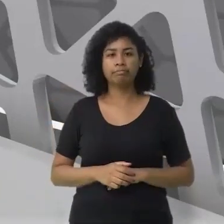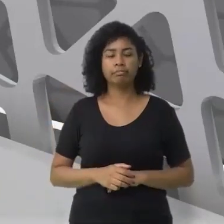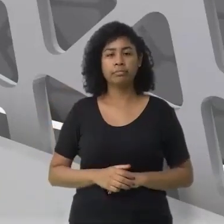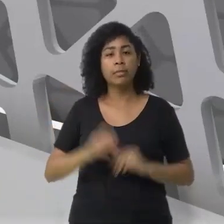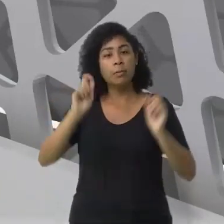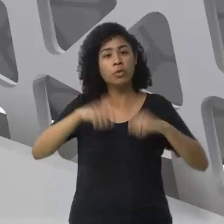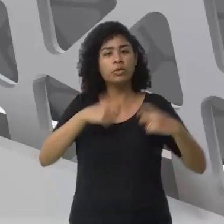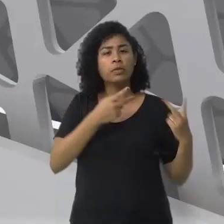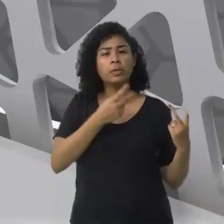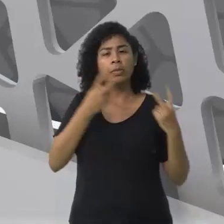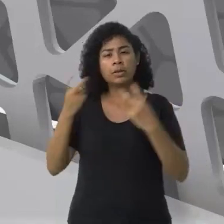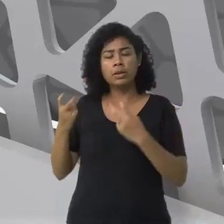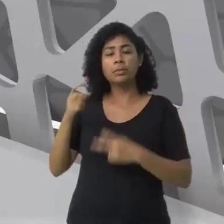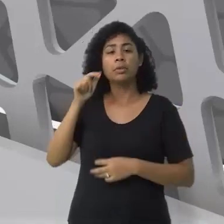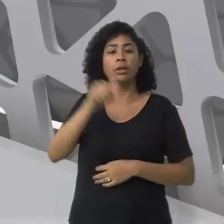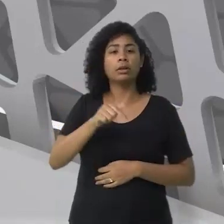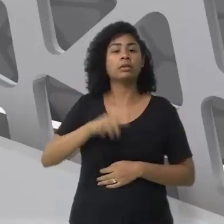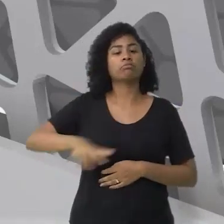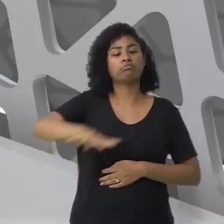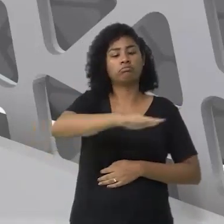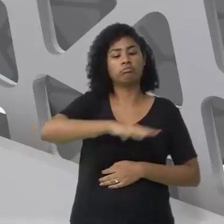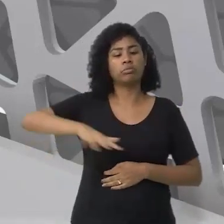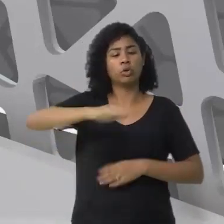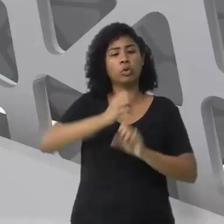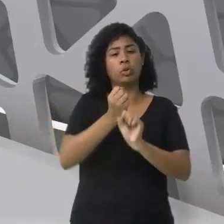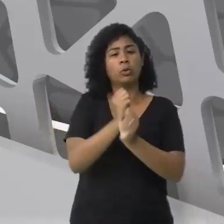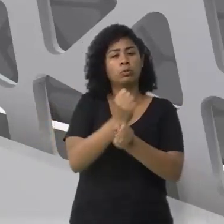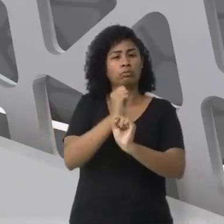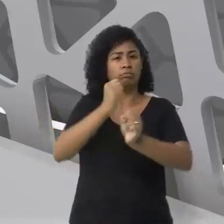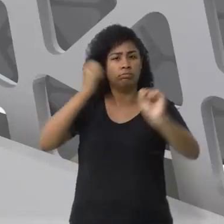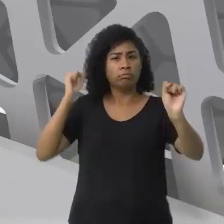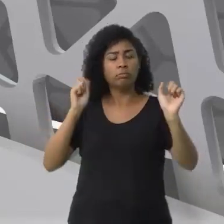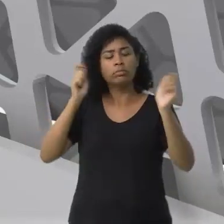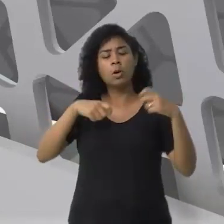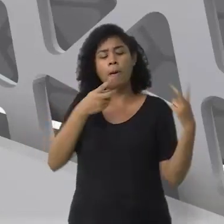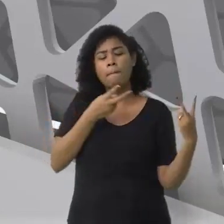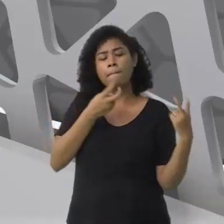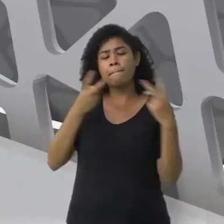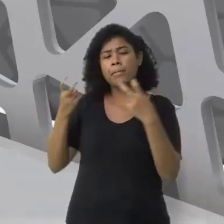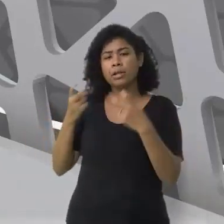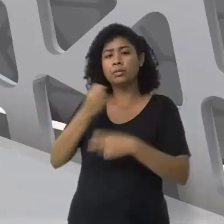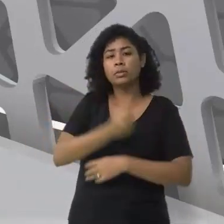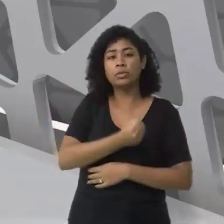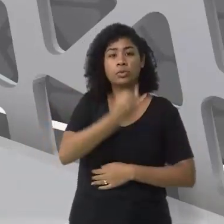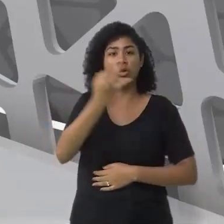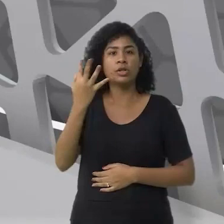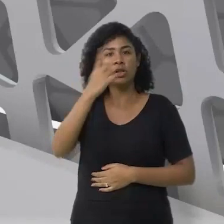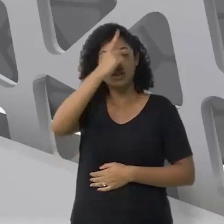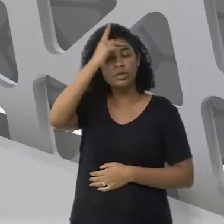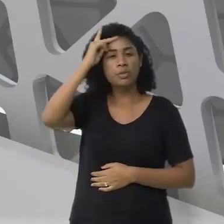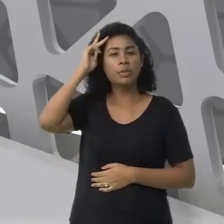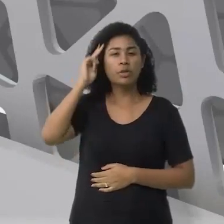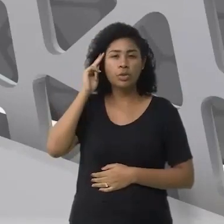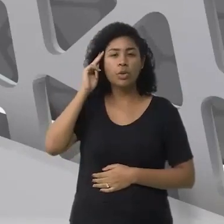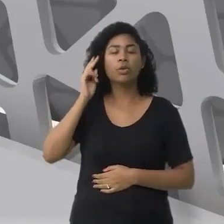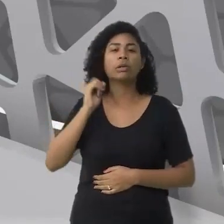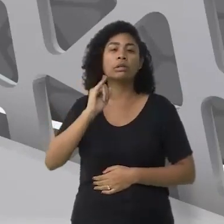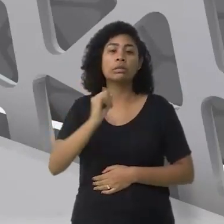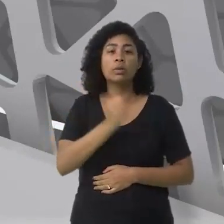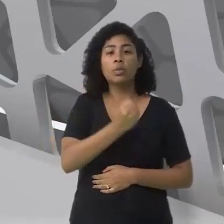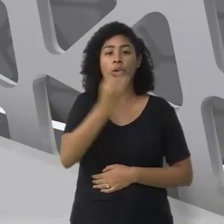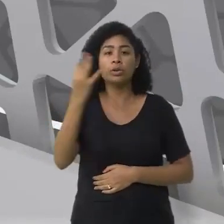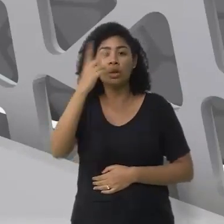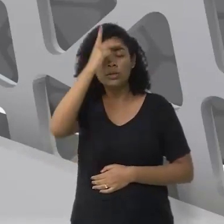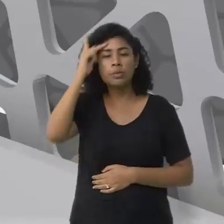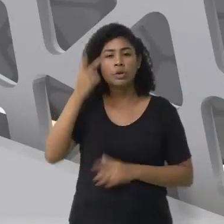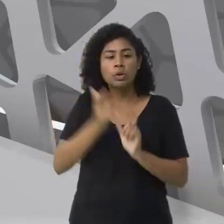que por sua extensão territorial, a gente vai verificar em relação à quantidade de habitantes, mesmo a gente tendo uma grande quantidade